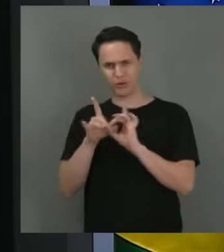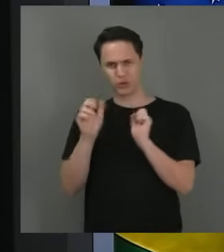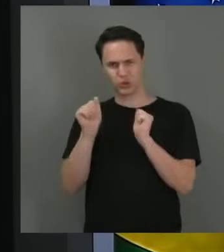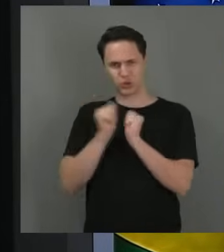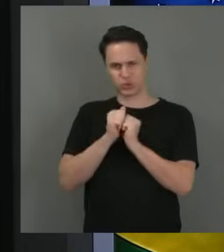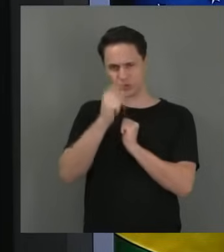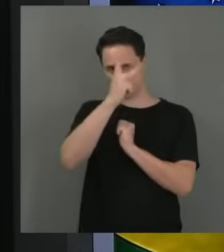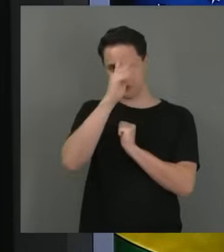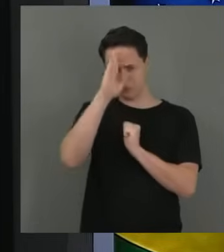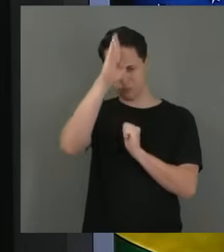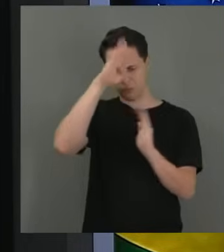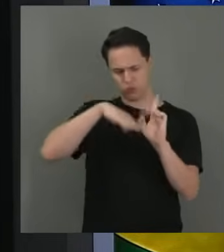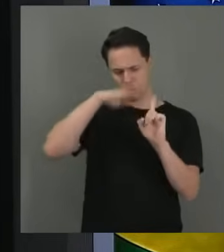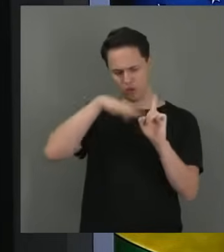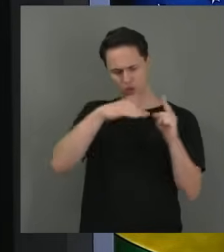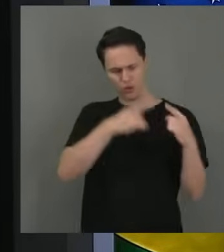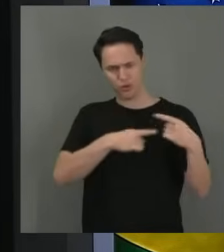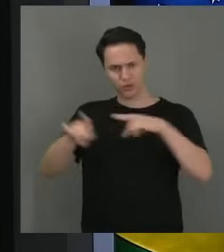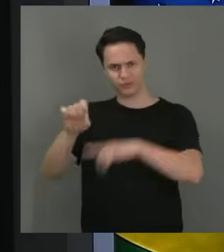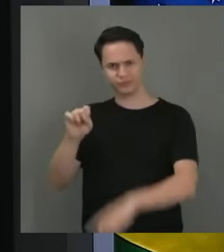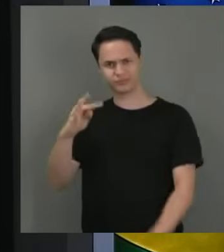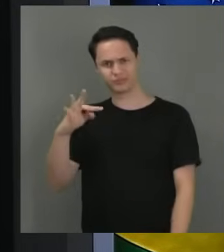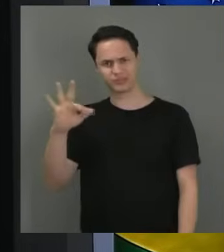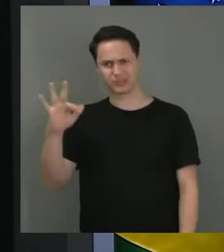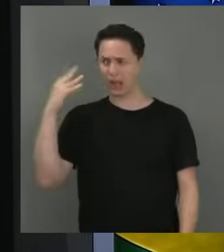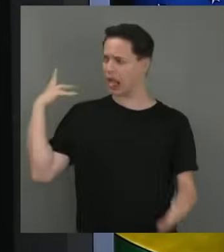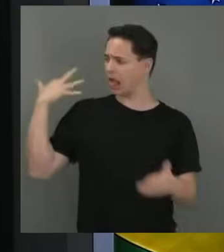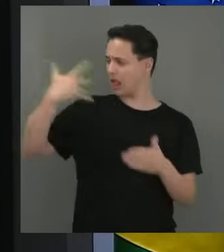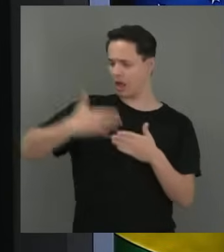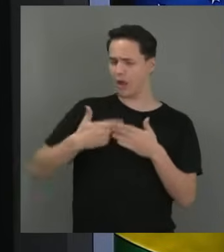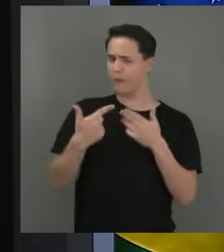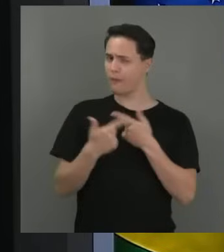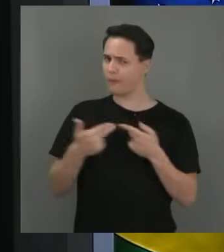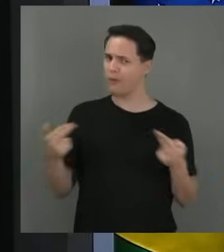STF? Depois de tudo que aconteceu,